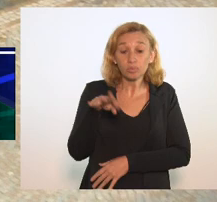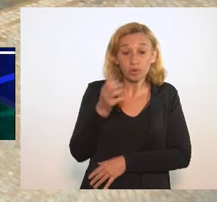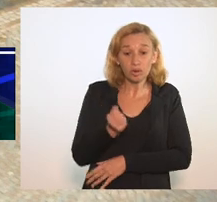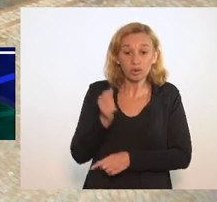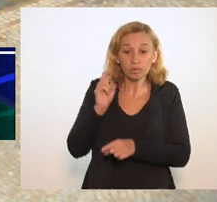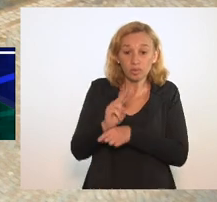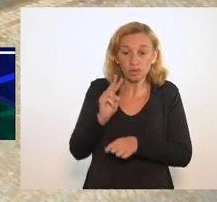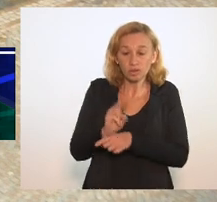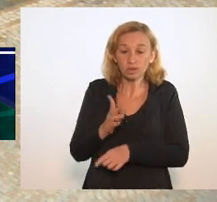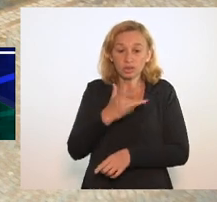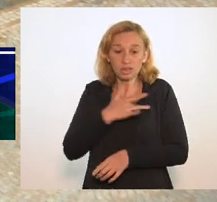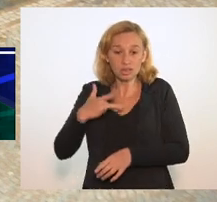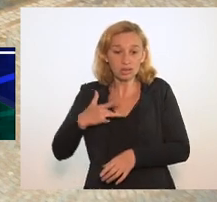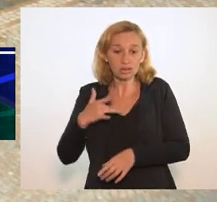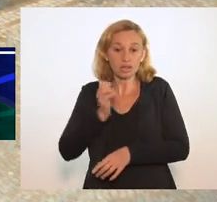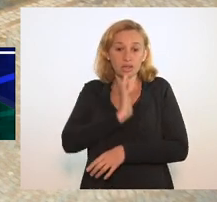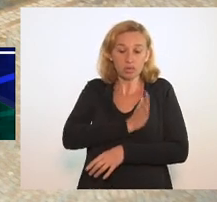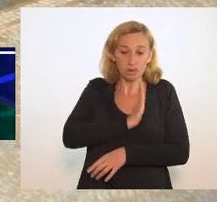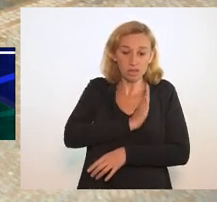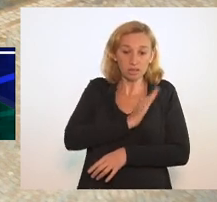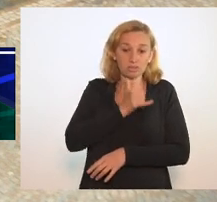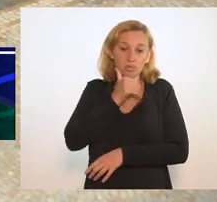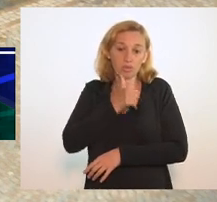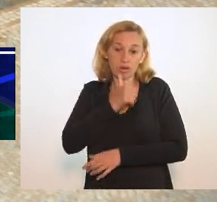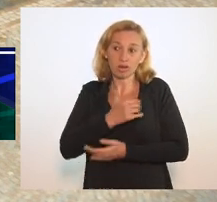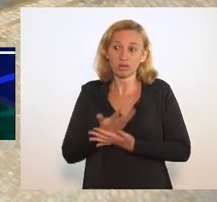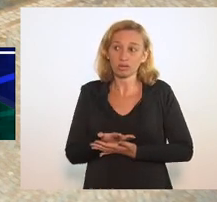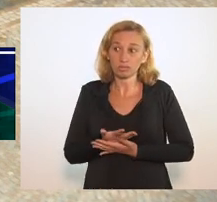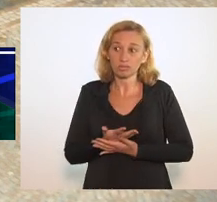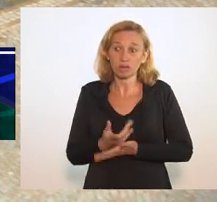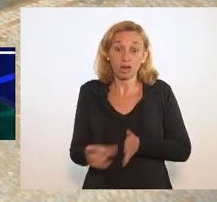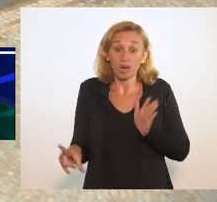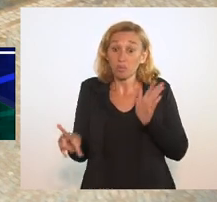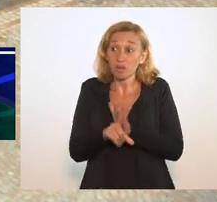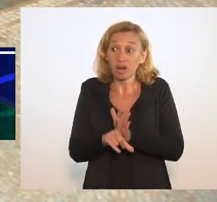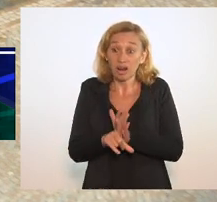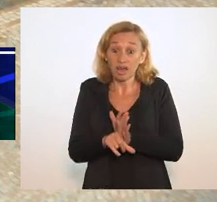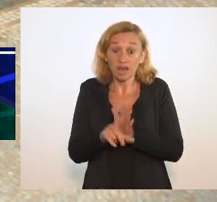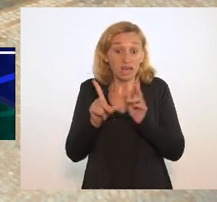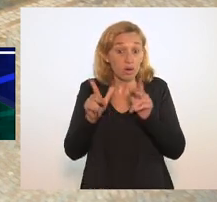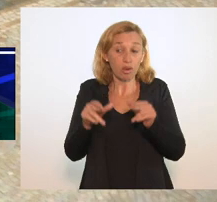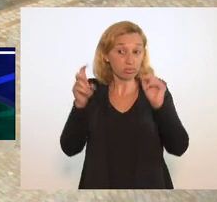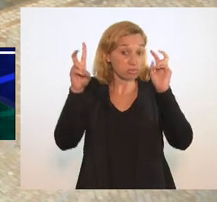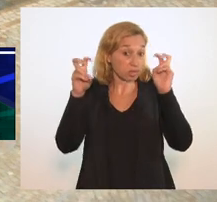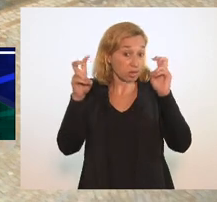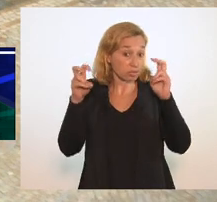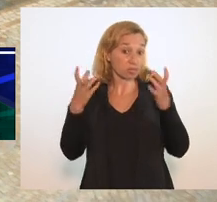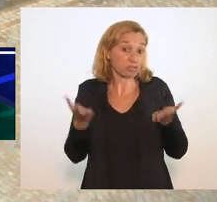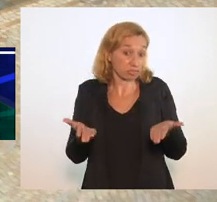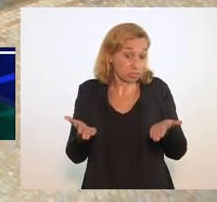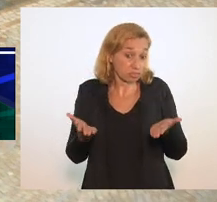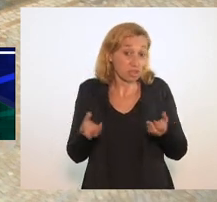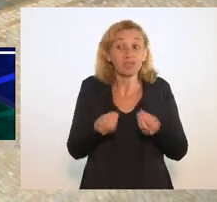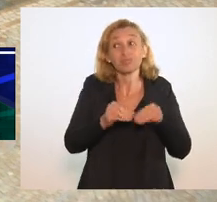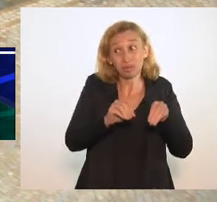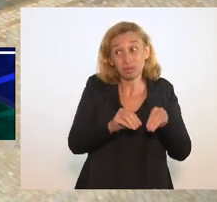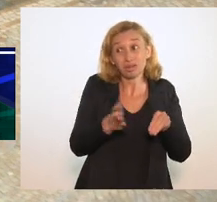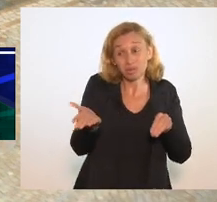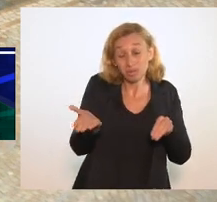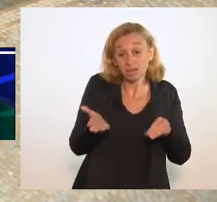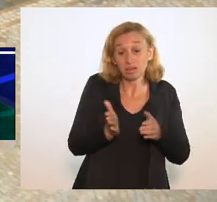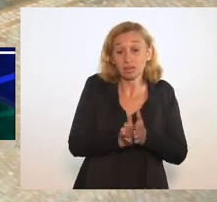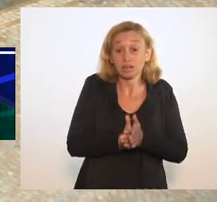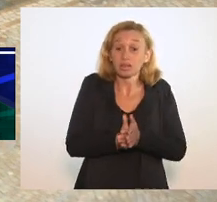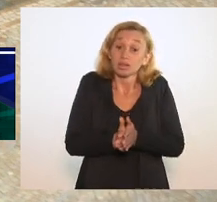da Saúde Cardiovascular da Mulher. A lei absolutamente trata do mesmo tema. Então, seria pela prejudicabilidade.